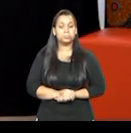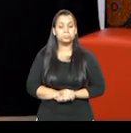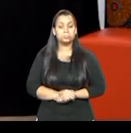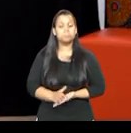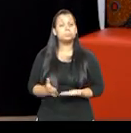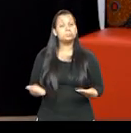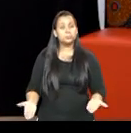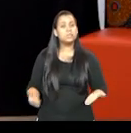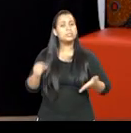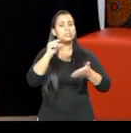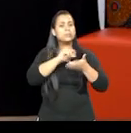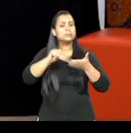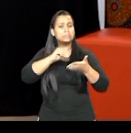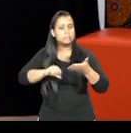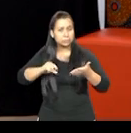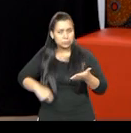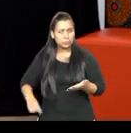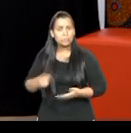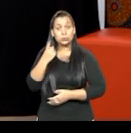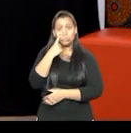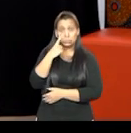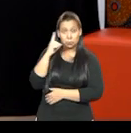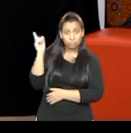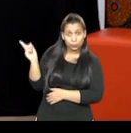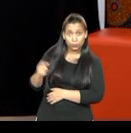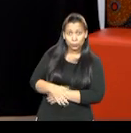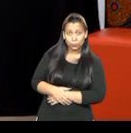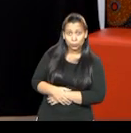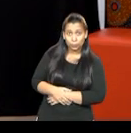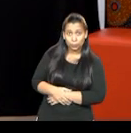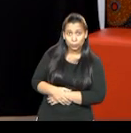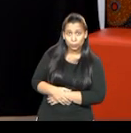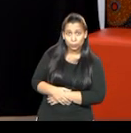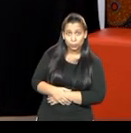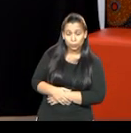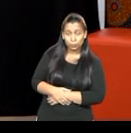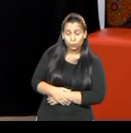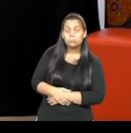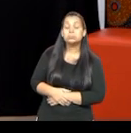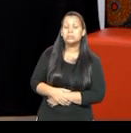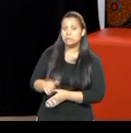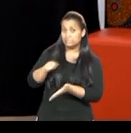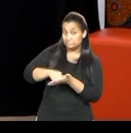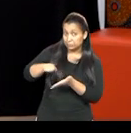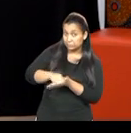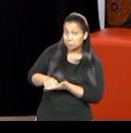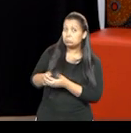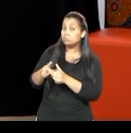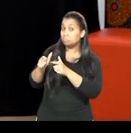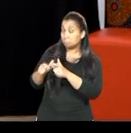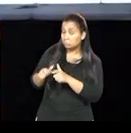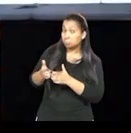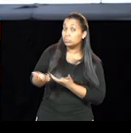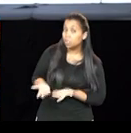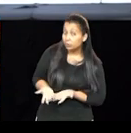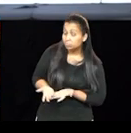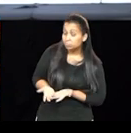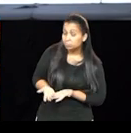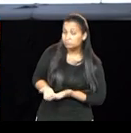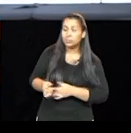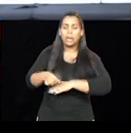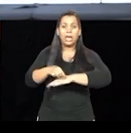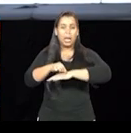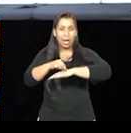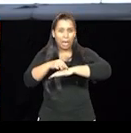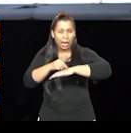E esses versos? Você já ouviu em algum lugar? Ou já viu escrito em algum lugar? A carne